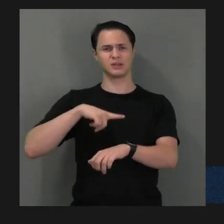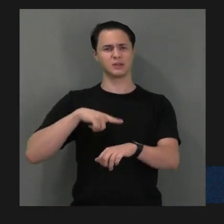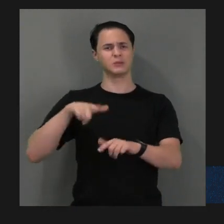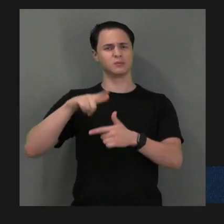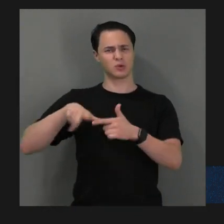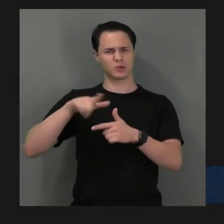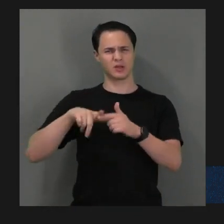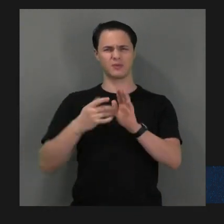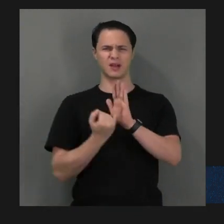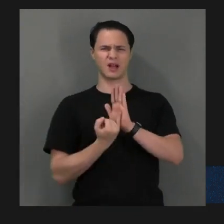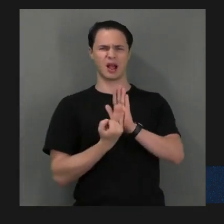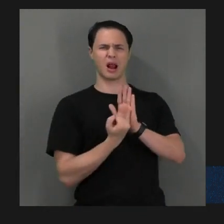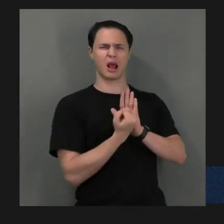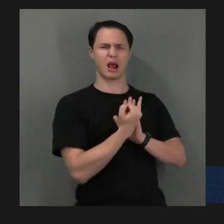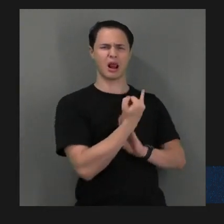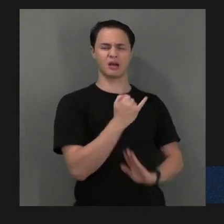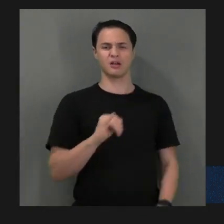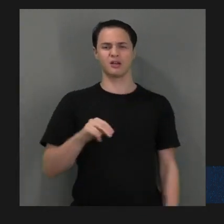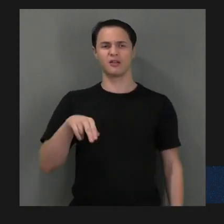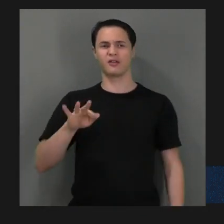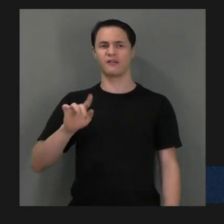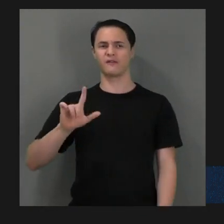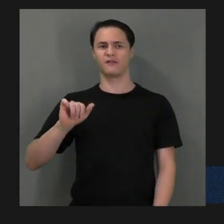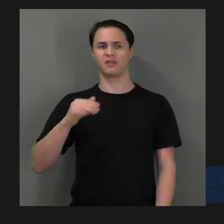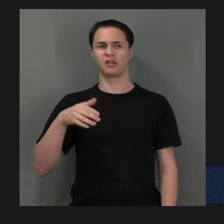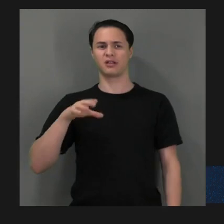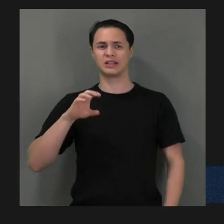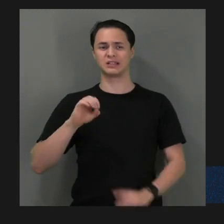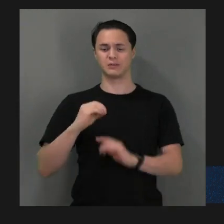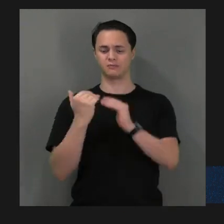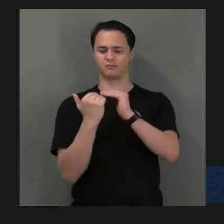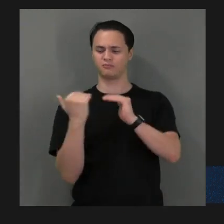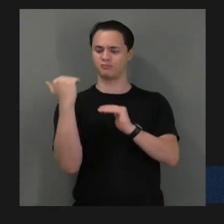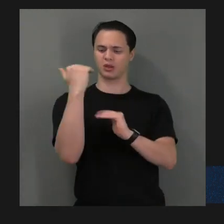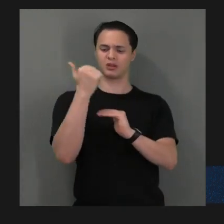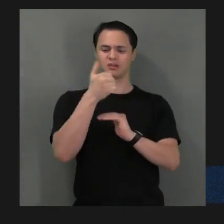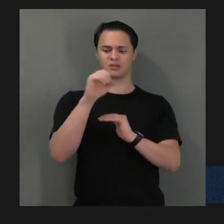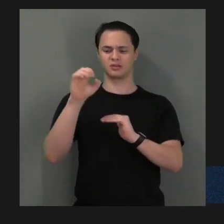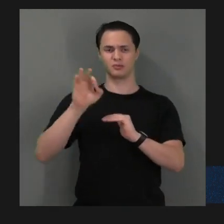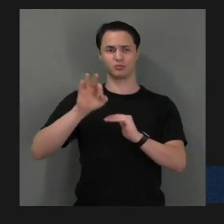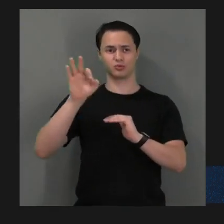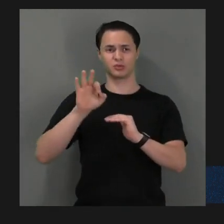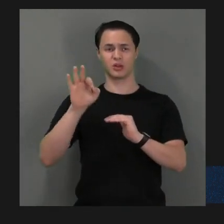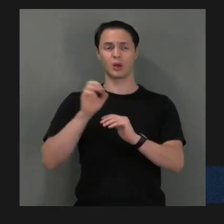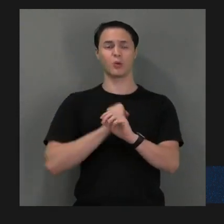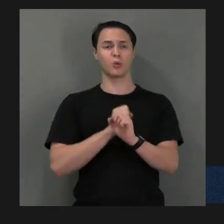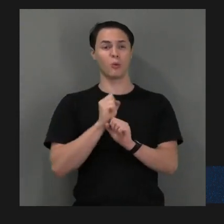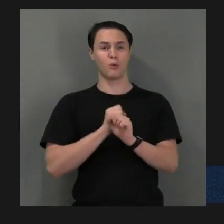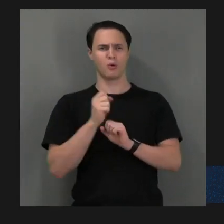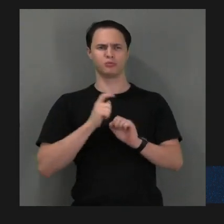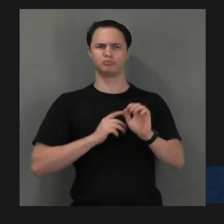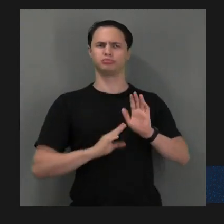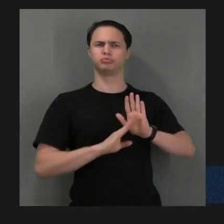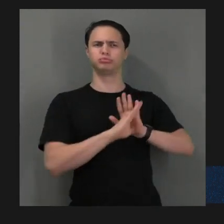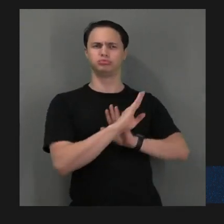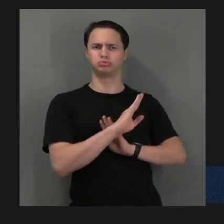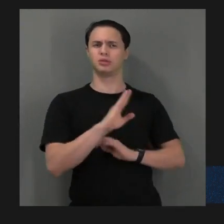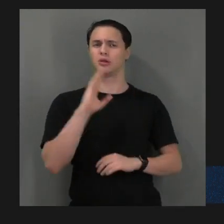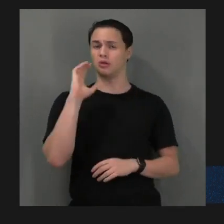inflação superior a 100% ao ano e um crescente